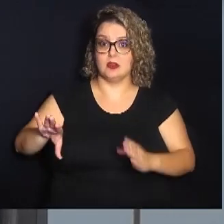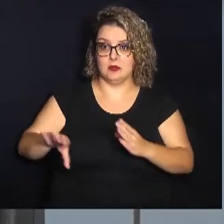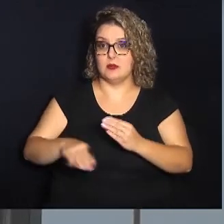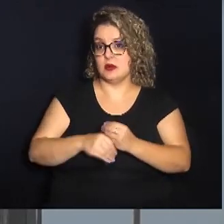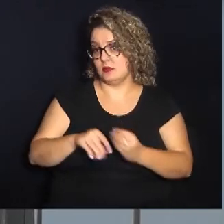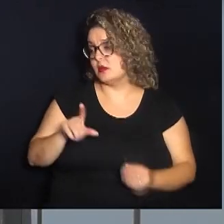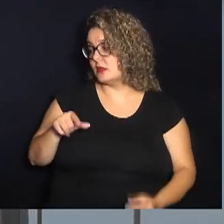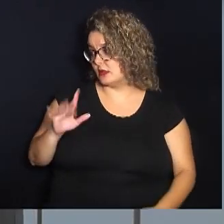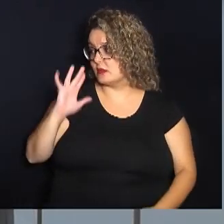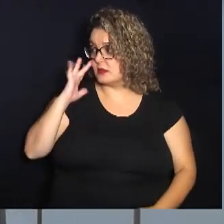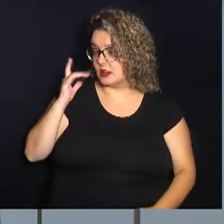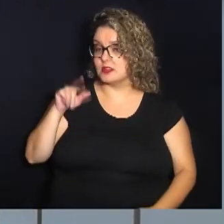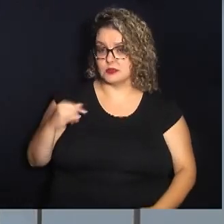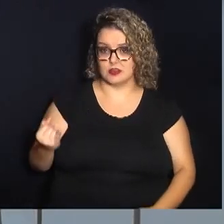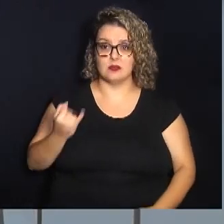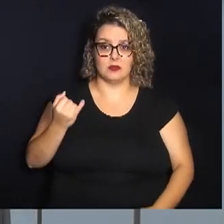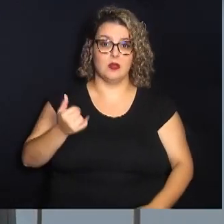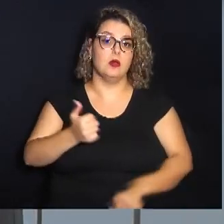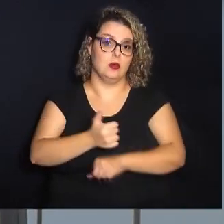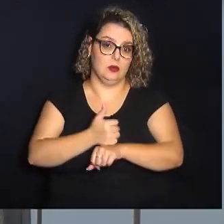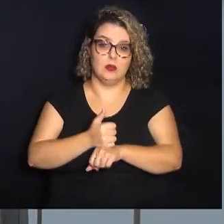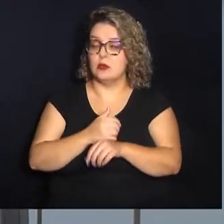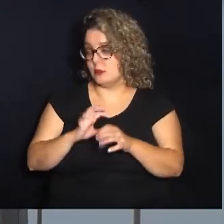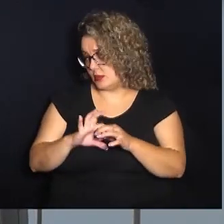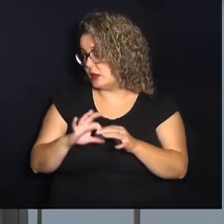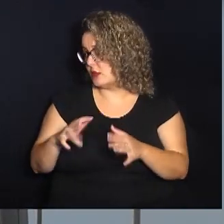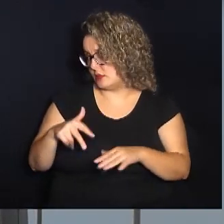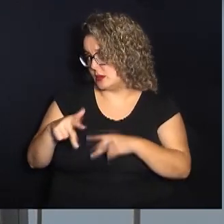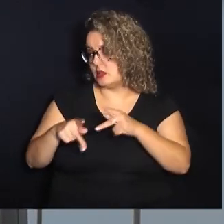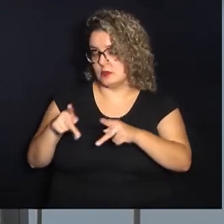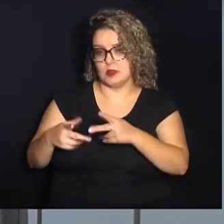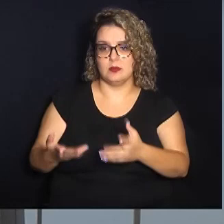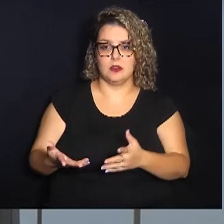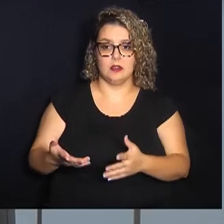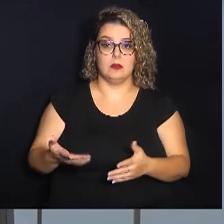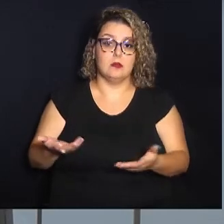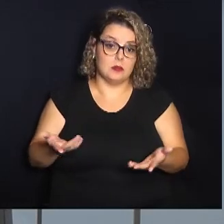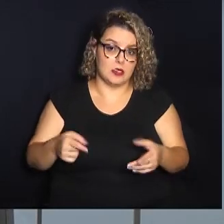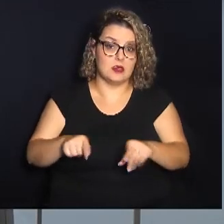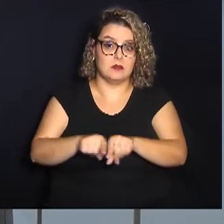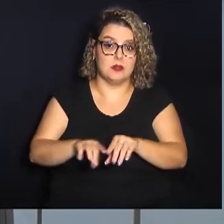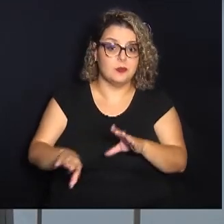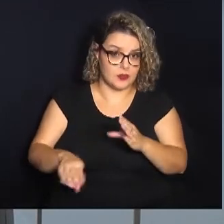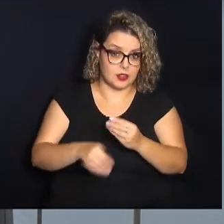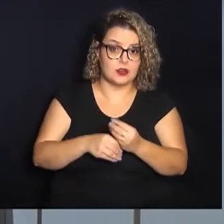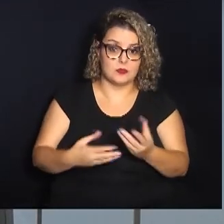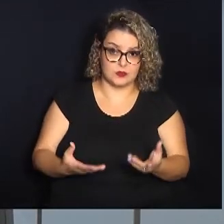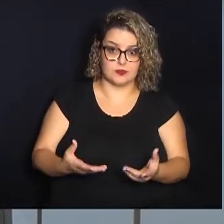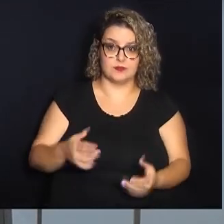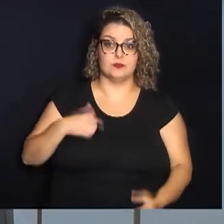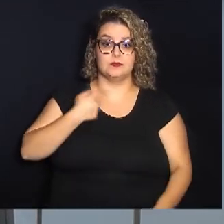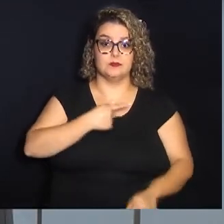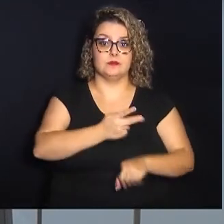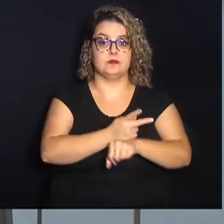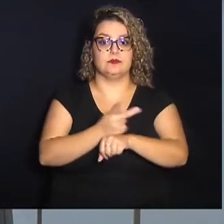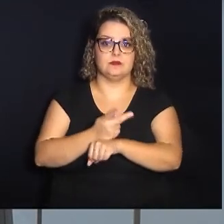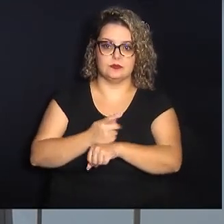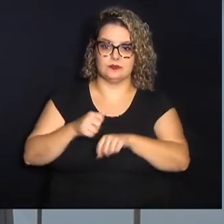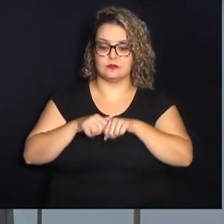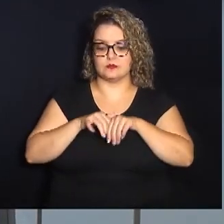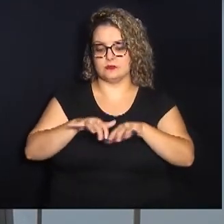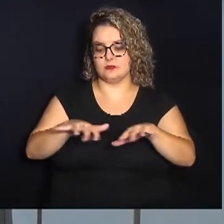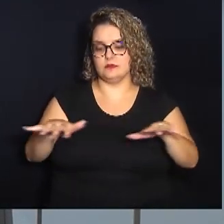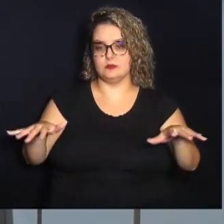acho que é importante ter o profissional lá à disposição para a população, porém uma ferramenta complementar que a gente está buscando é aumentar o